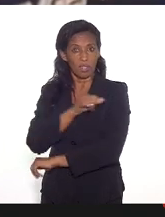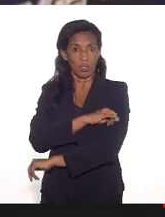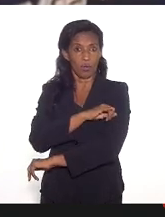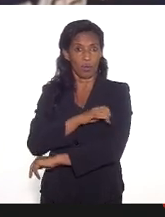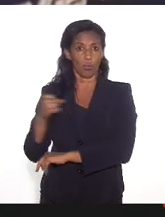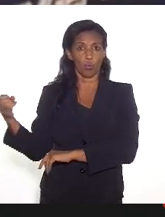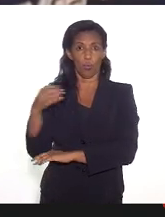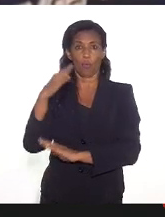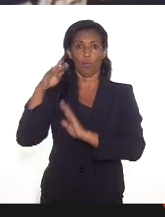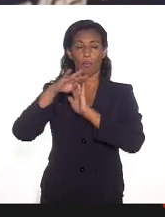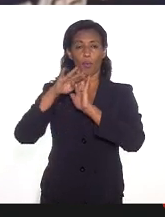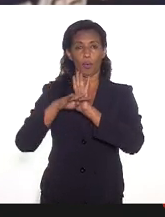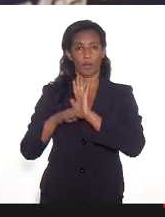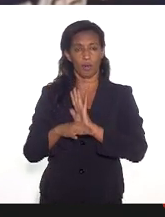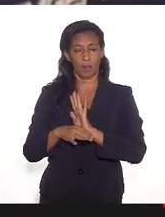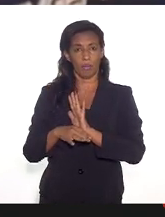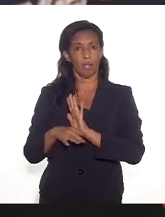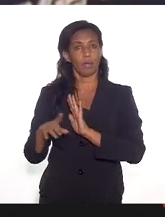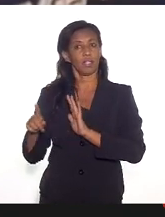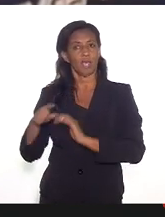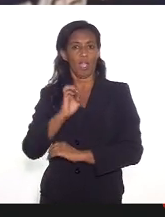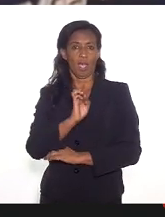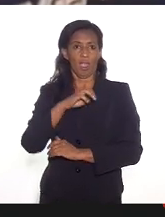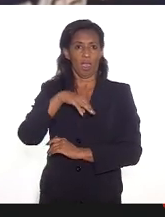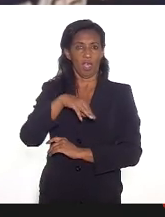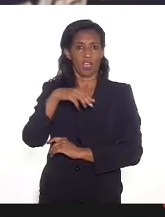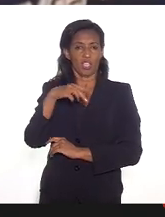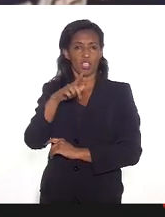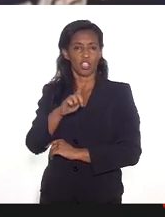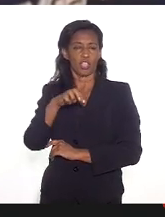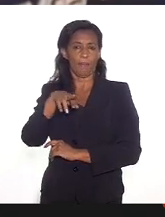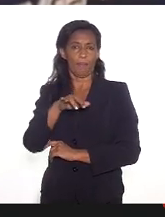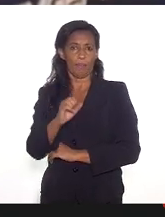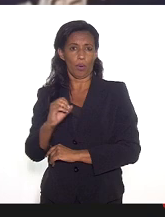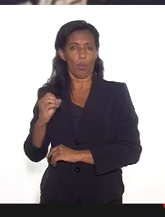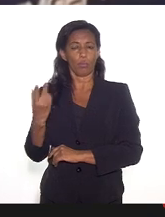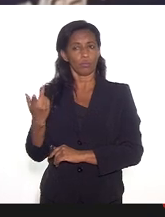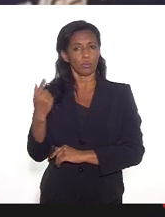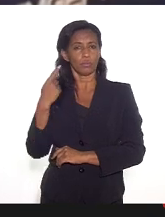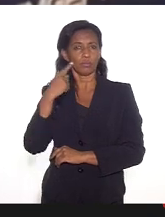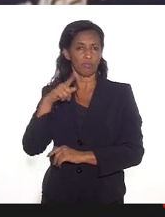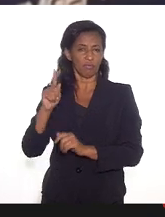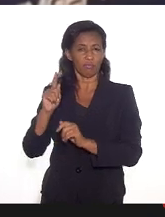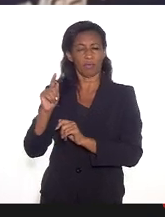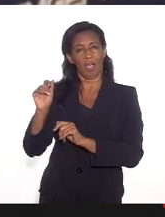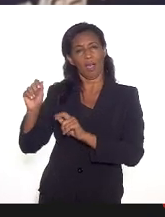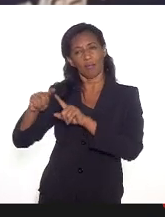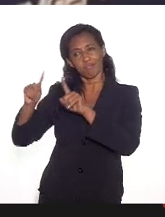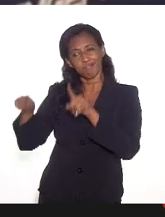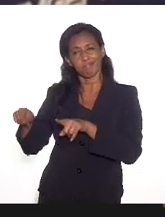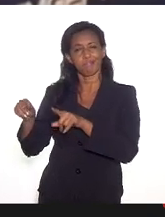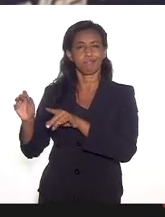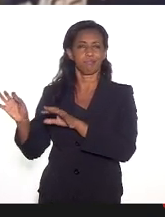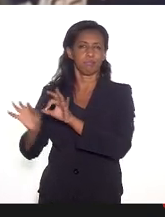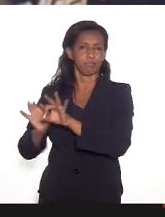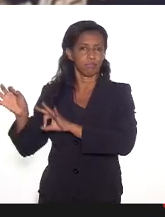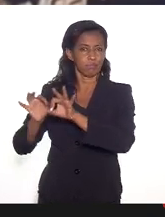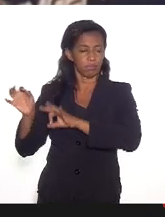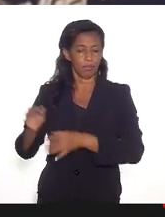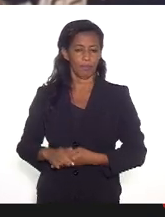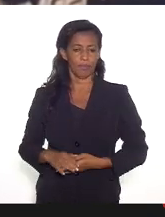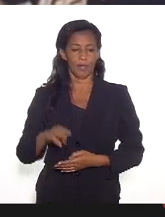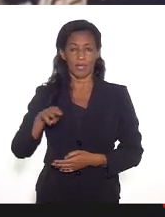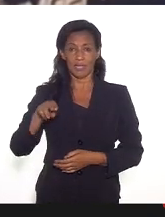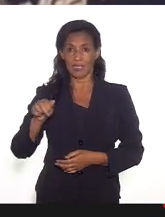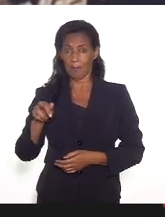novo programa que está vindo e que a Engepron, por orientação da Marinha, está estruturando. Essa matriz